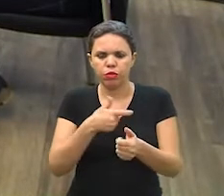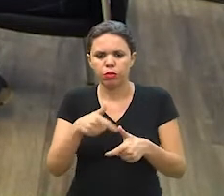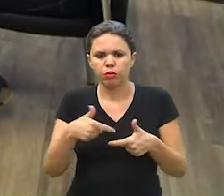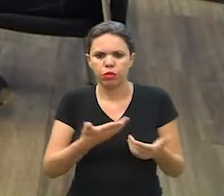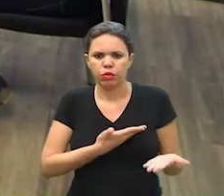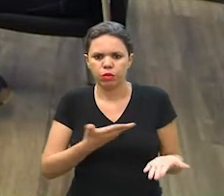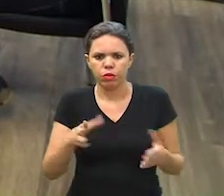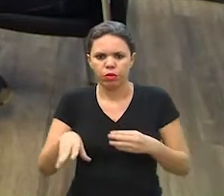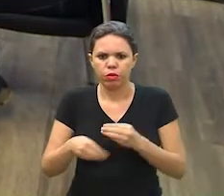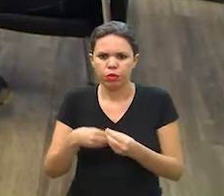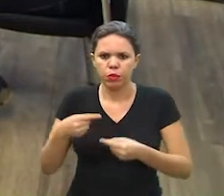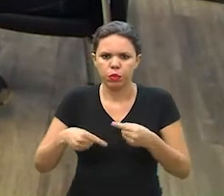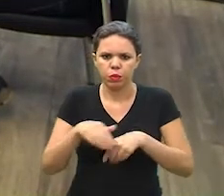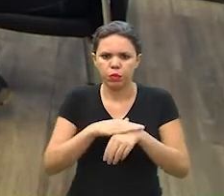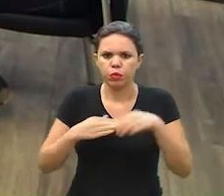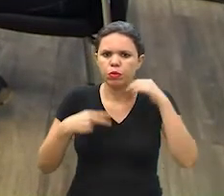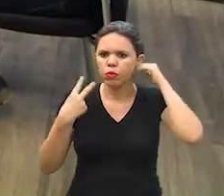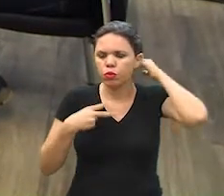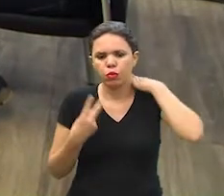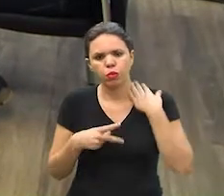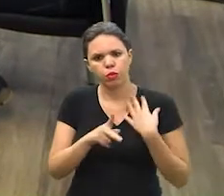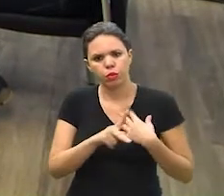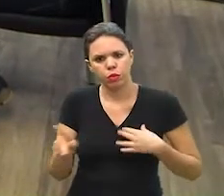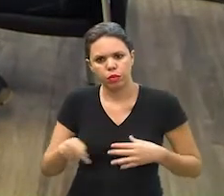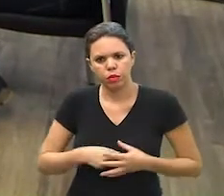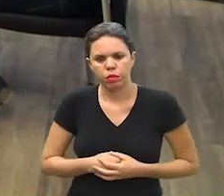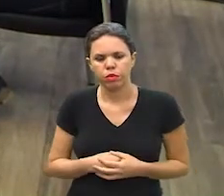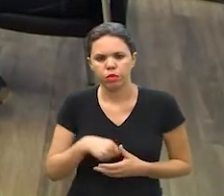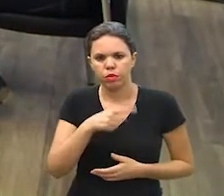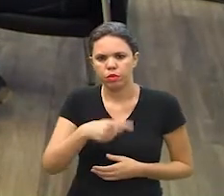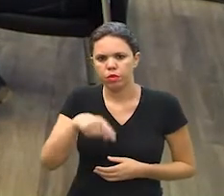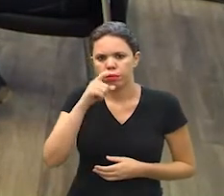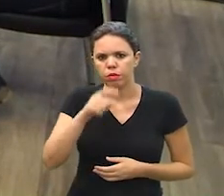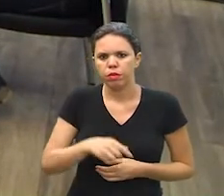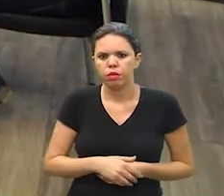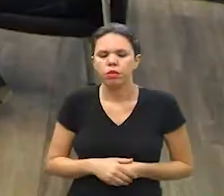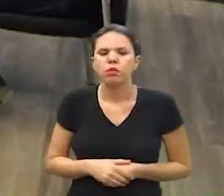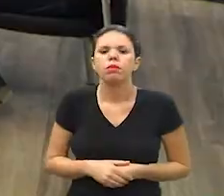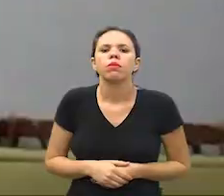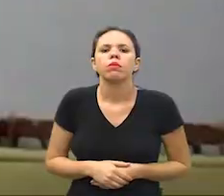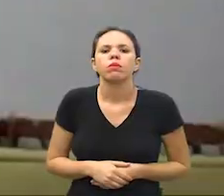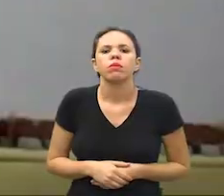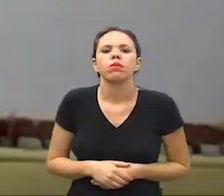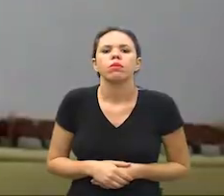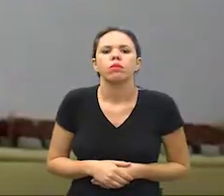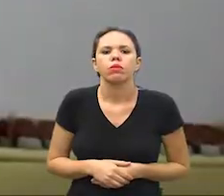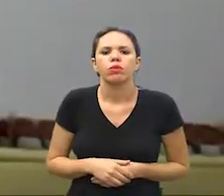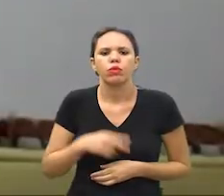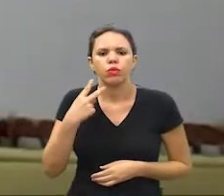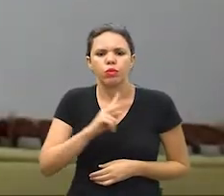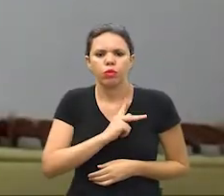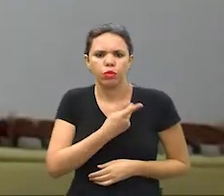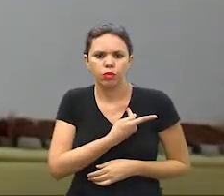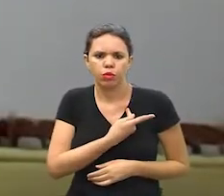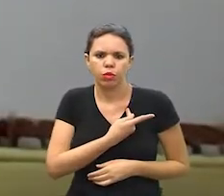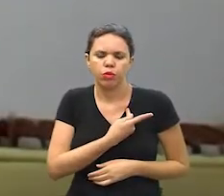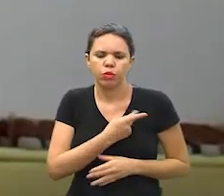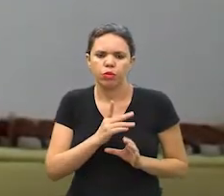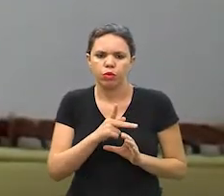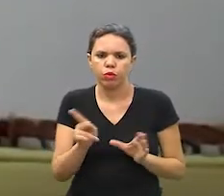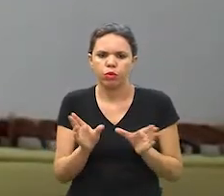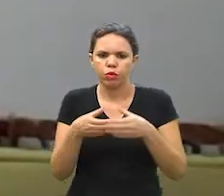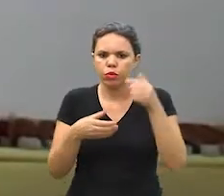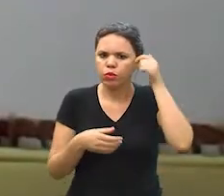compõem aí o debate, vereador, presidente da Casa, Zé Carlos, vereador Paulo Haddad, presidente da